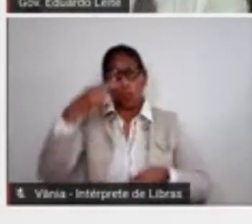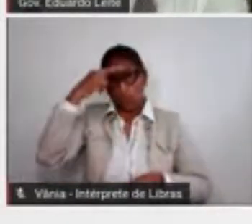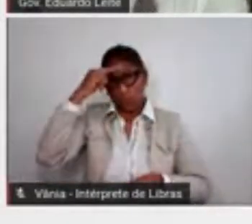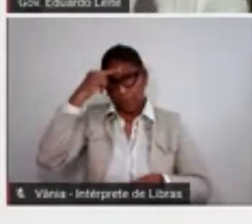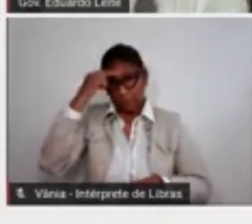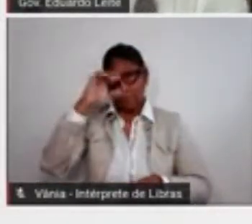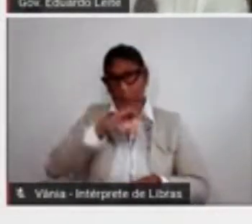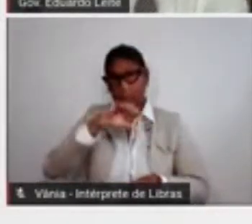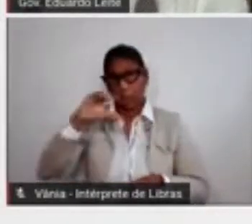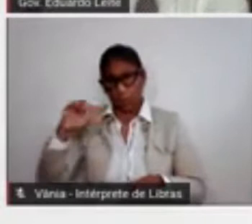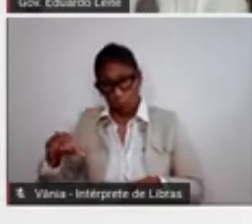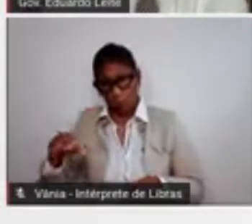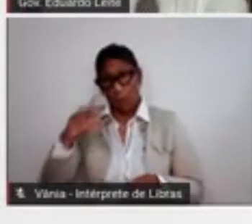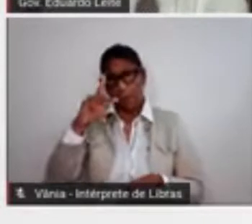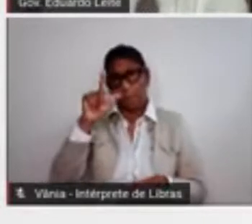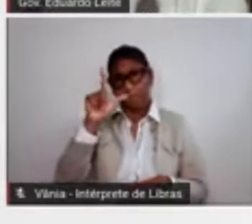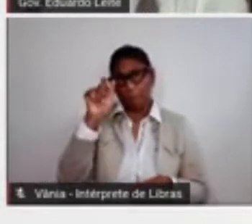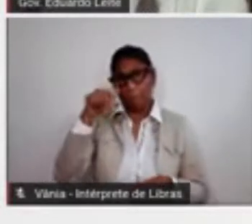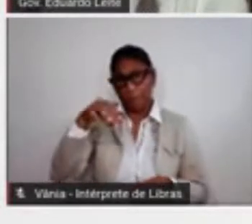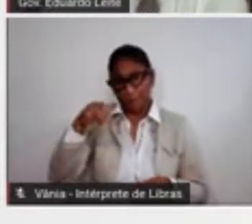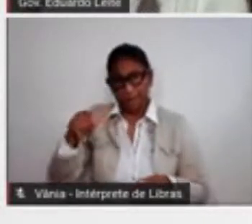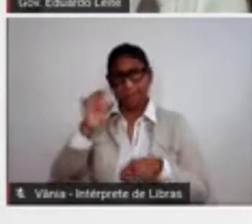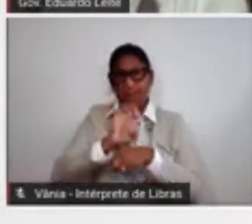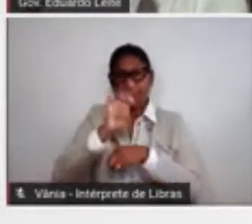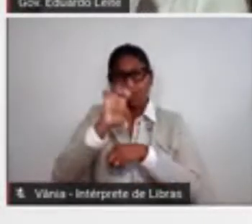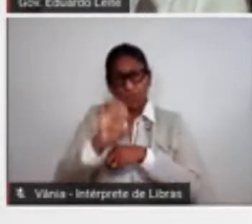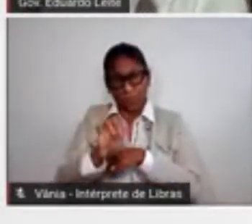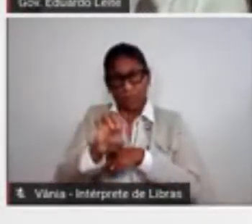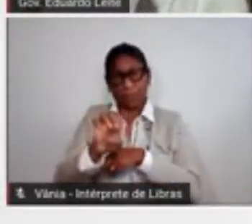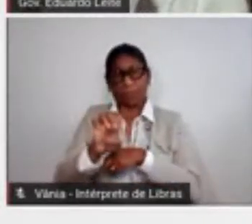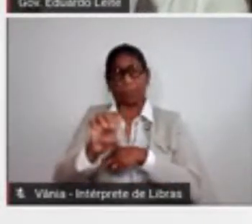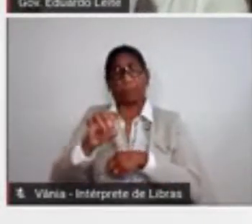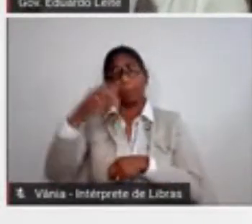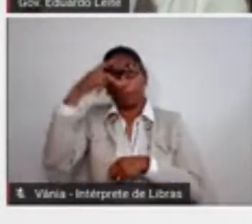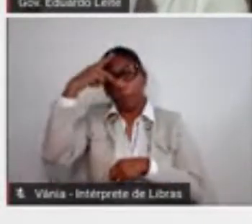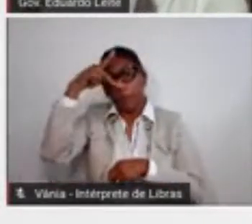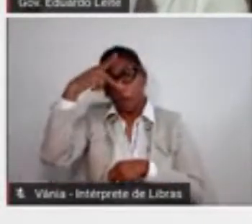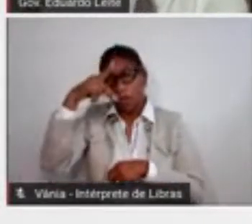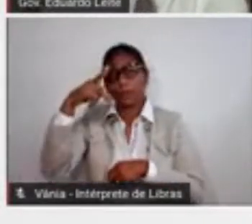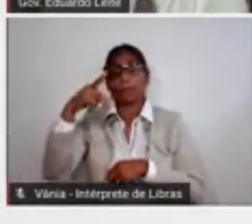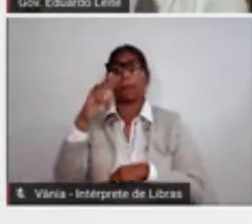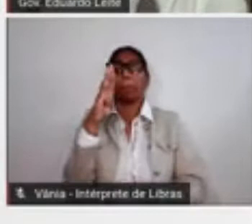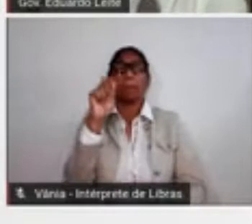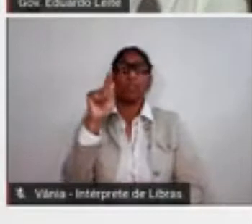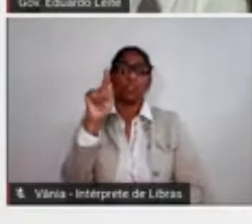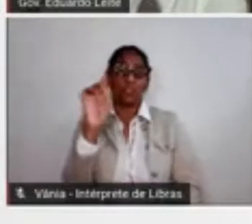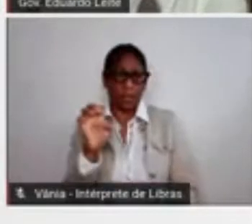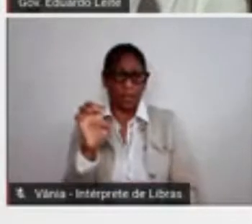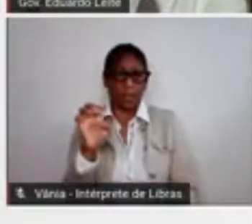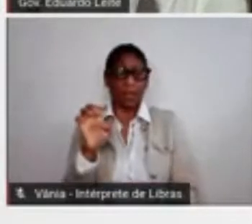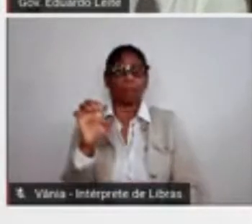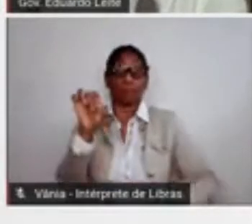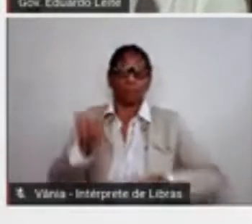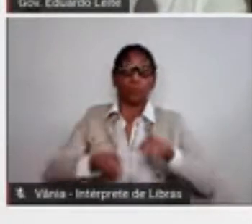da Canoa, de Palmeira das Missões, de Erechim, de Pelotas e de Bagé tinham passado da bandeira laranja para a bandeira